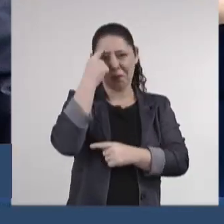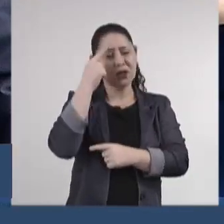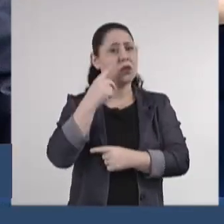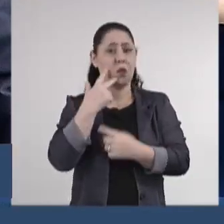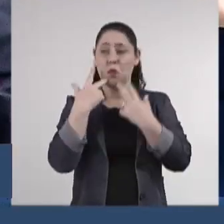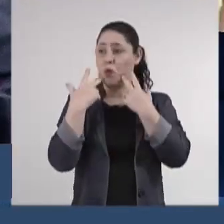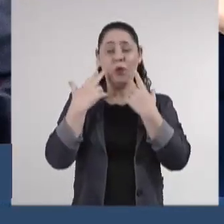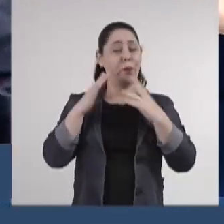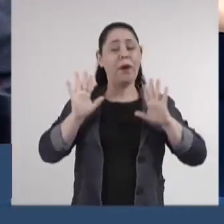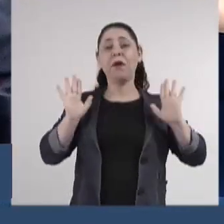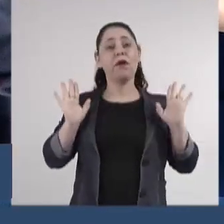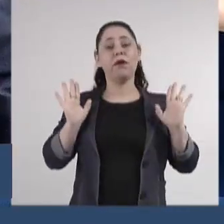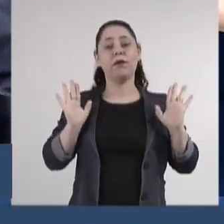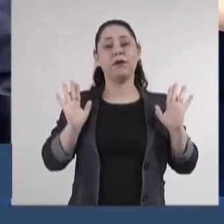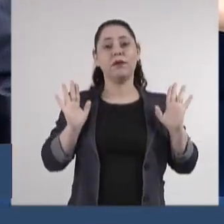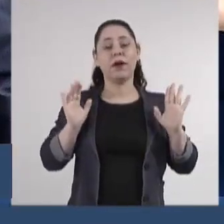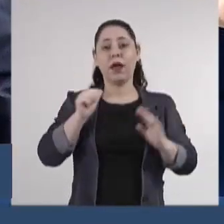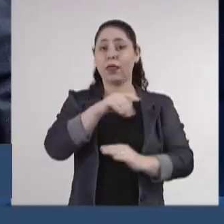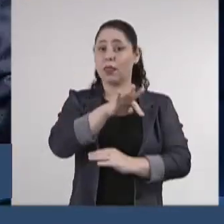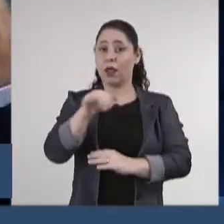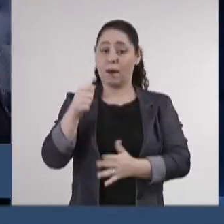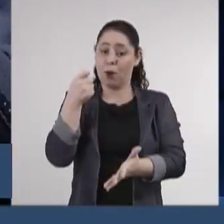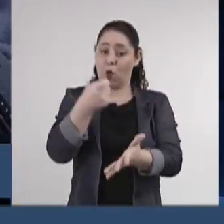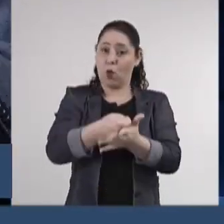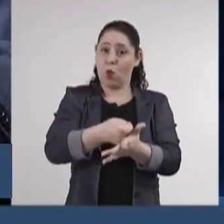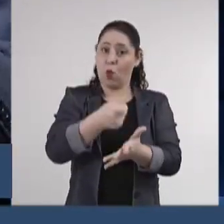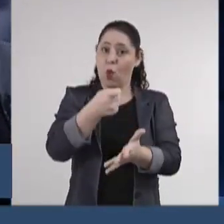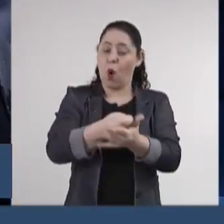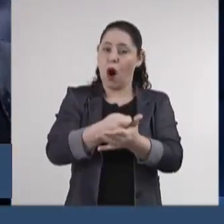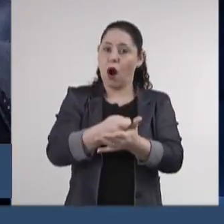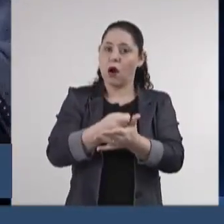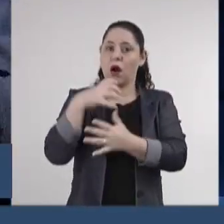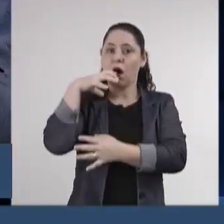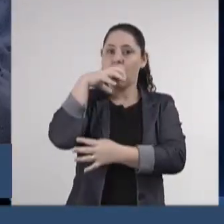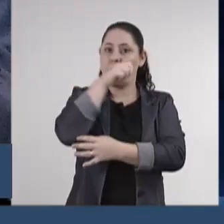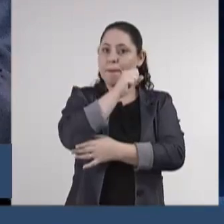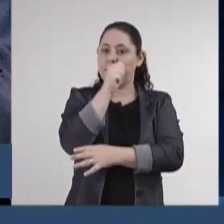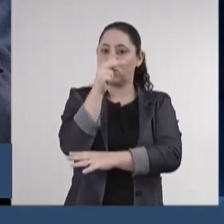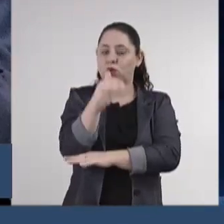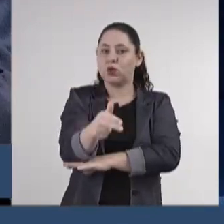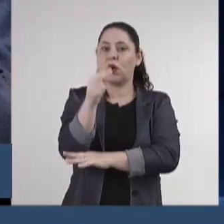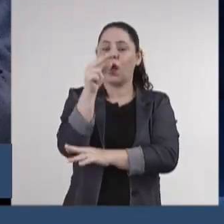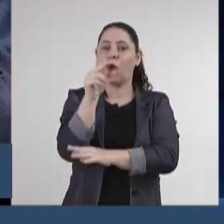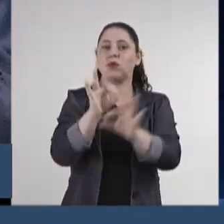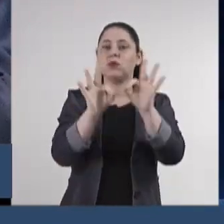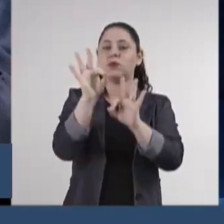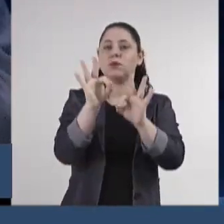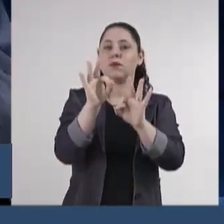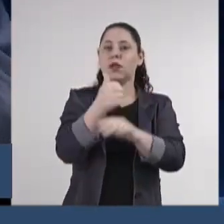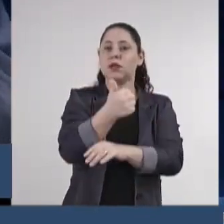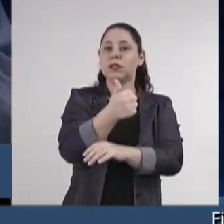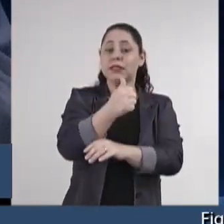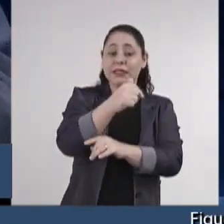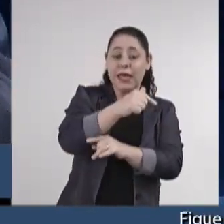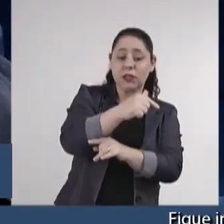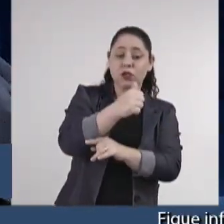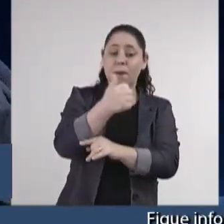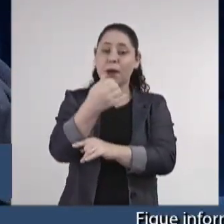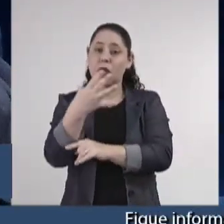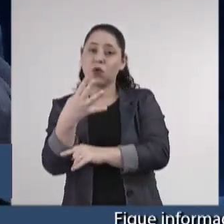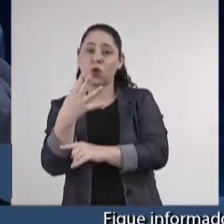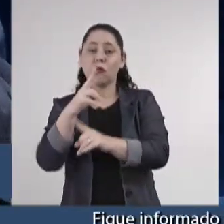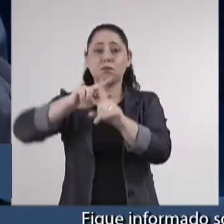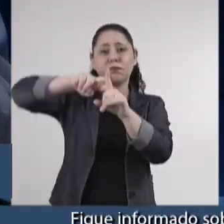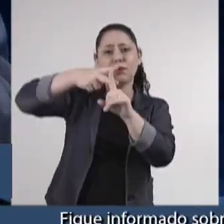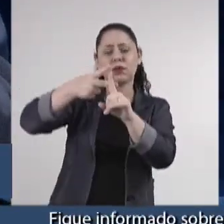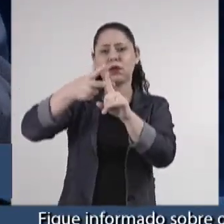normal. A agência de regulação tem que cobrar modicidade tarifária de 7 para 14, está dobrando. Onde é?